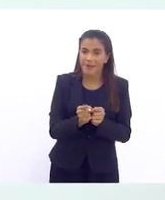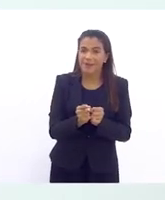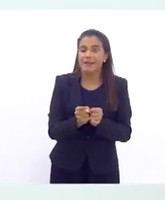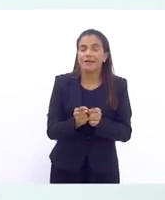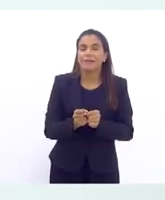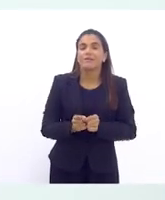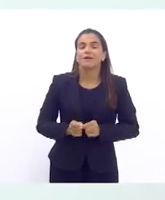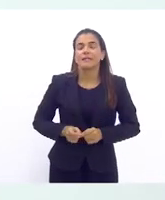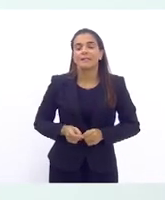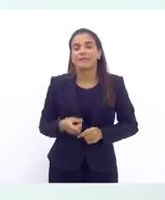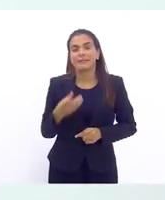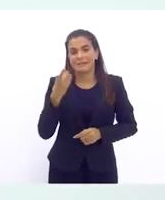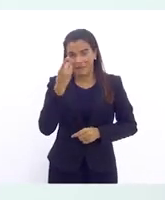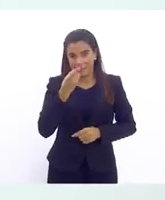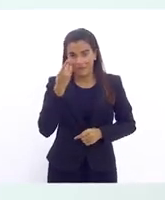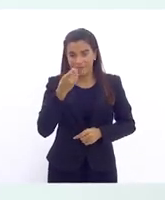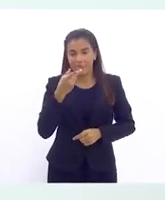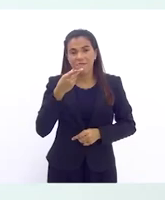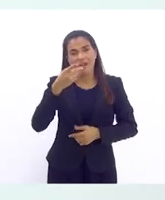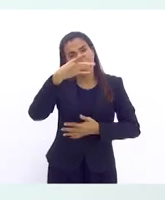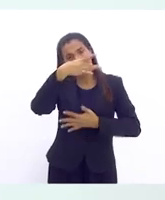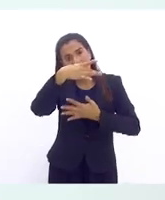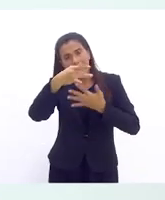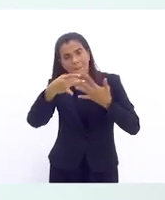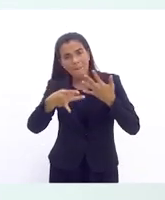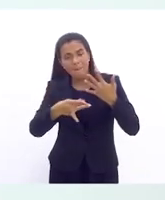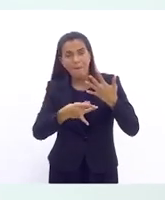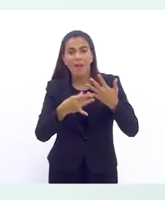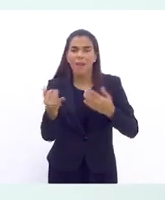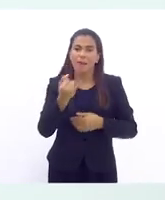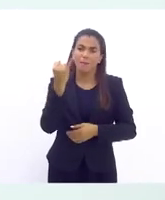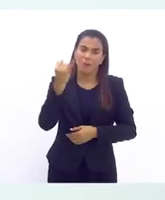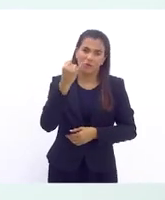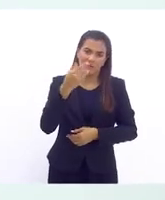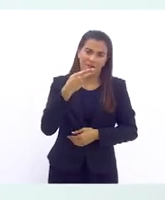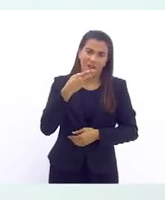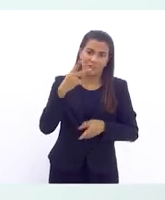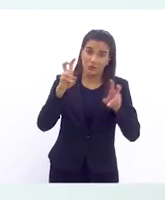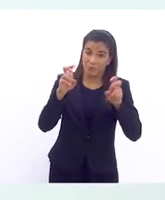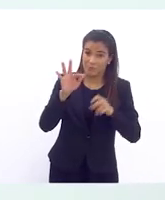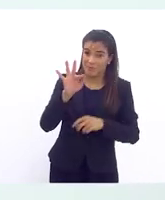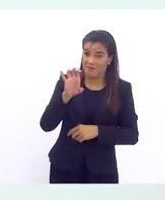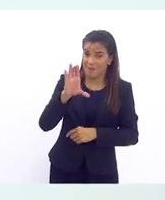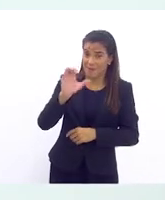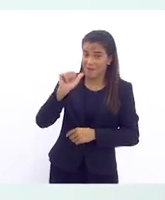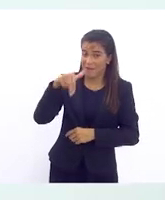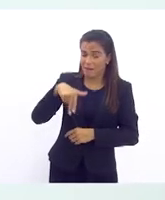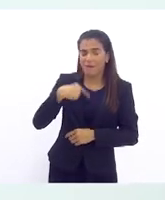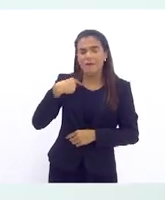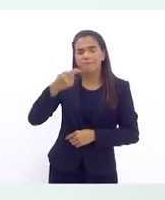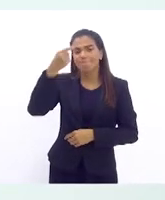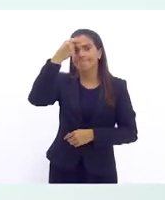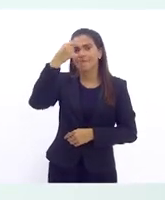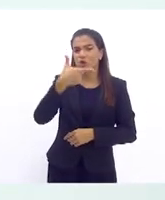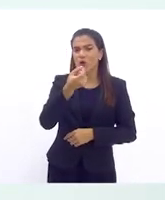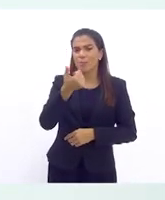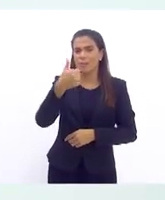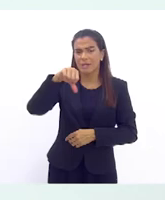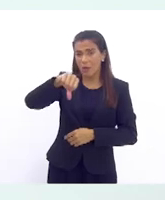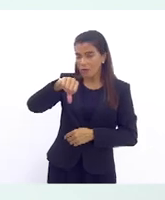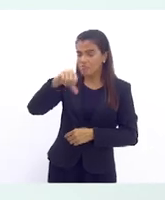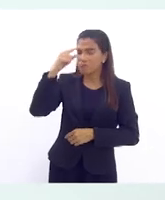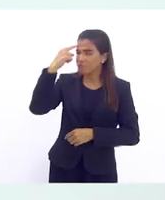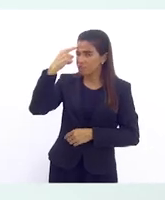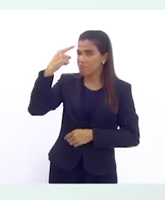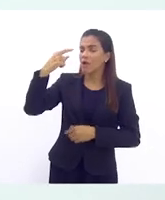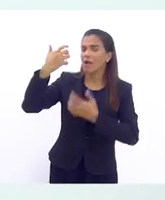deputado abordar algumas questões eu acho que é importante quando a gente fala de fecan temos em mente que em 2019 um ponto